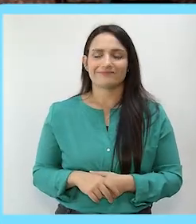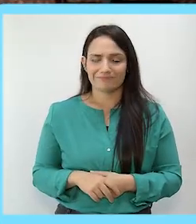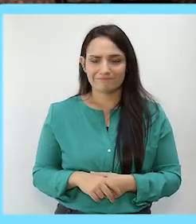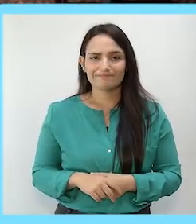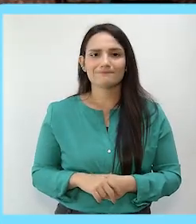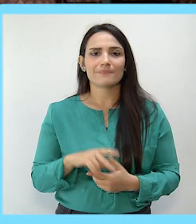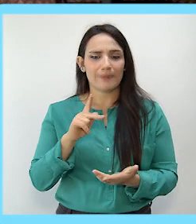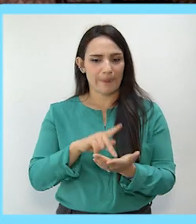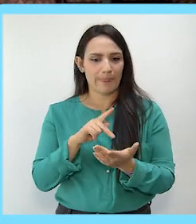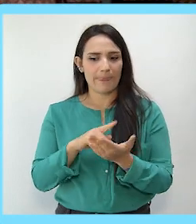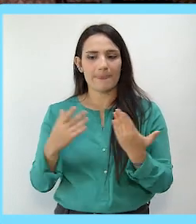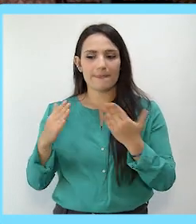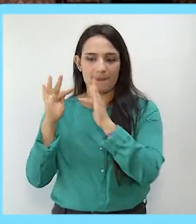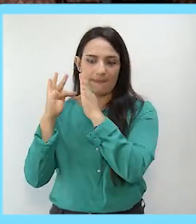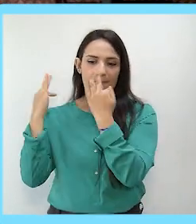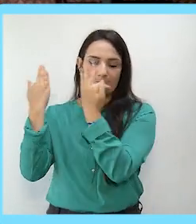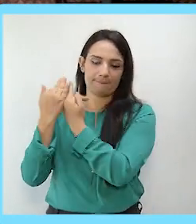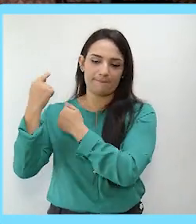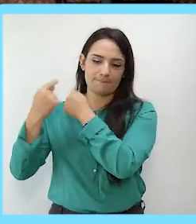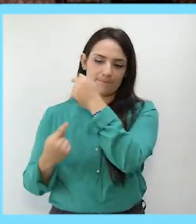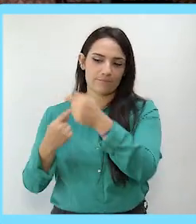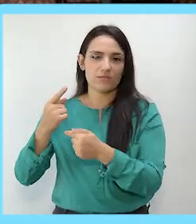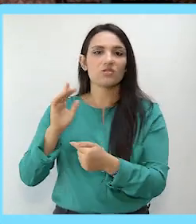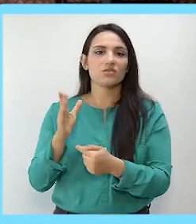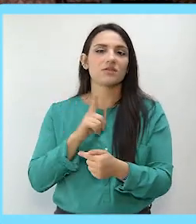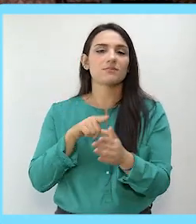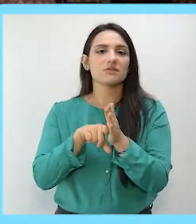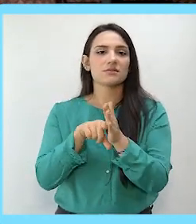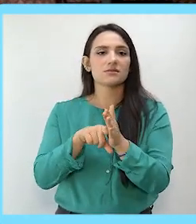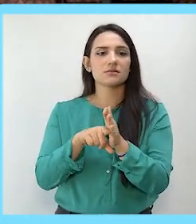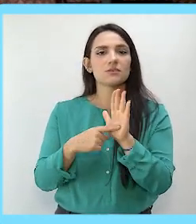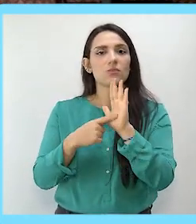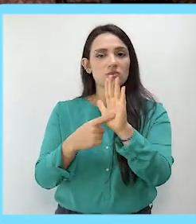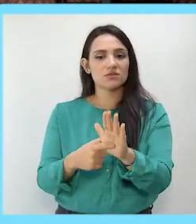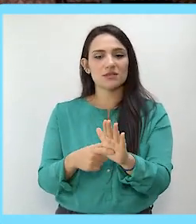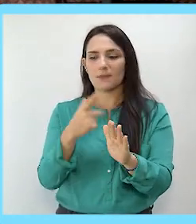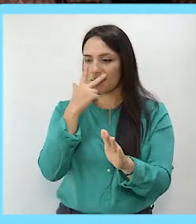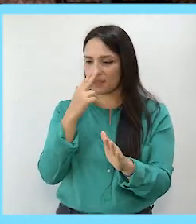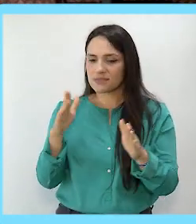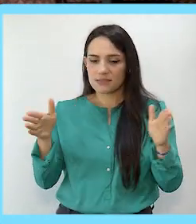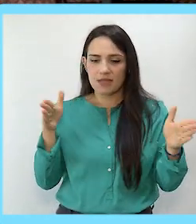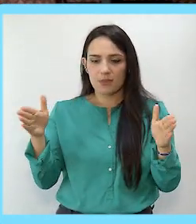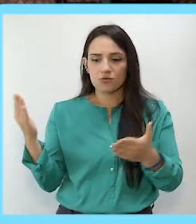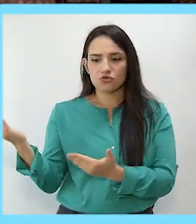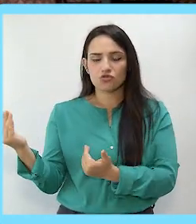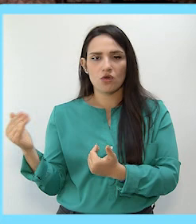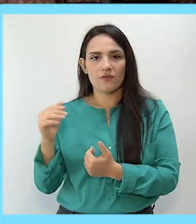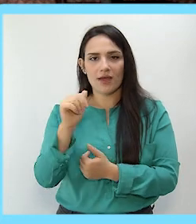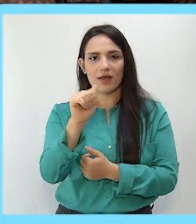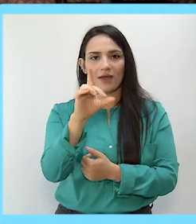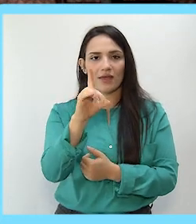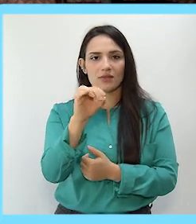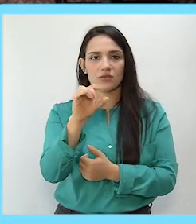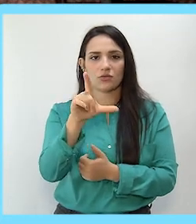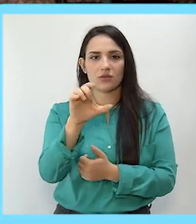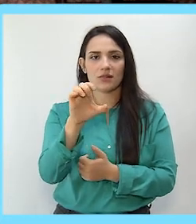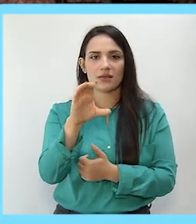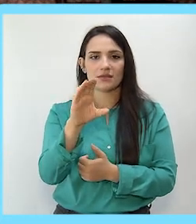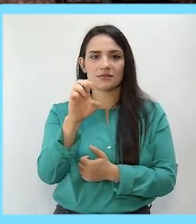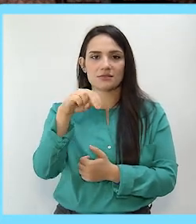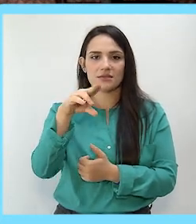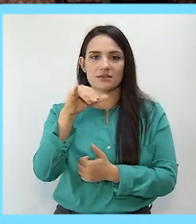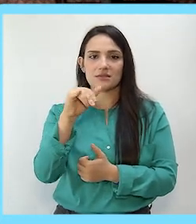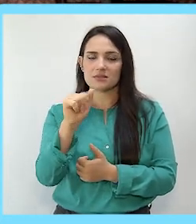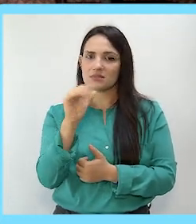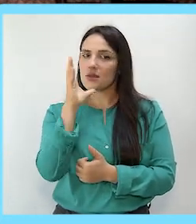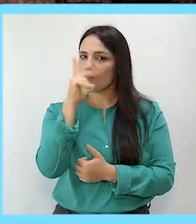essa geração, ela... É constatado, né, que a adolescência dura muito mais. Então, o meu já foi o